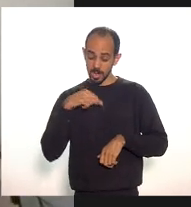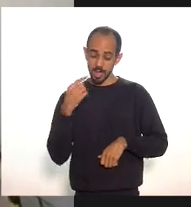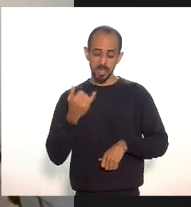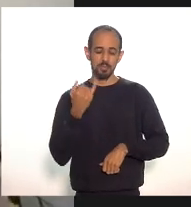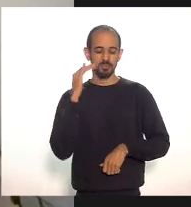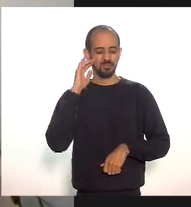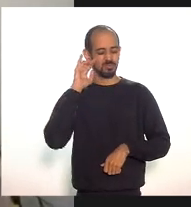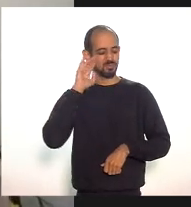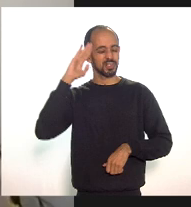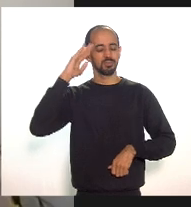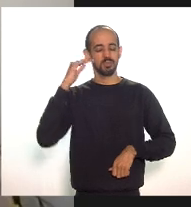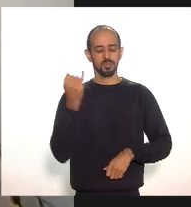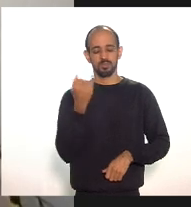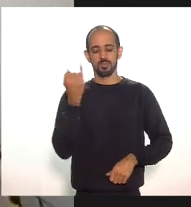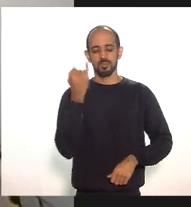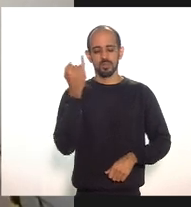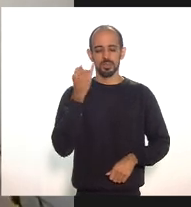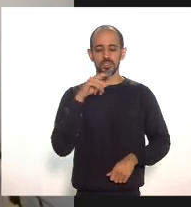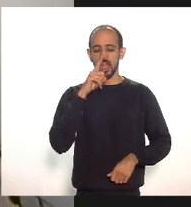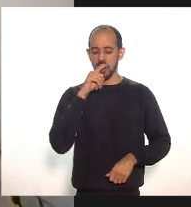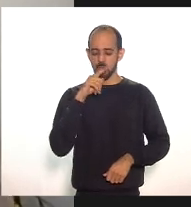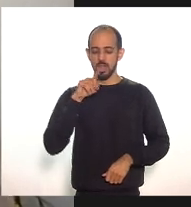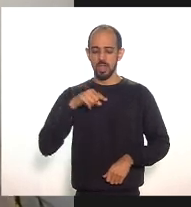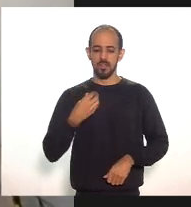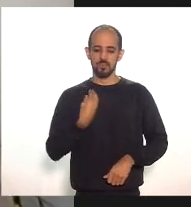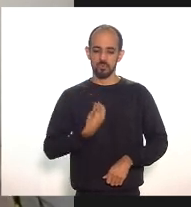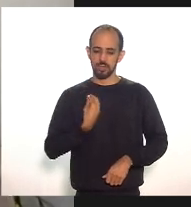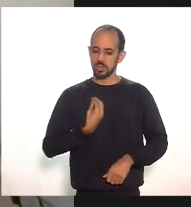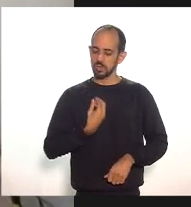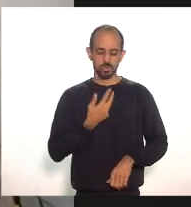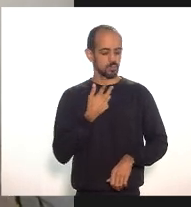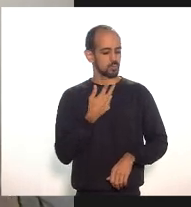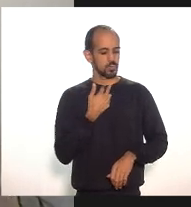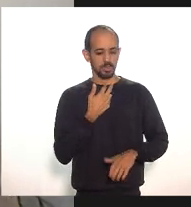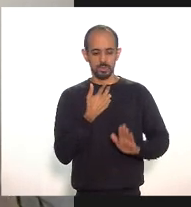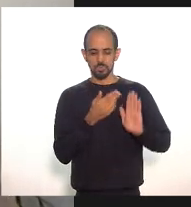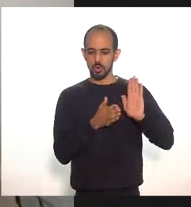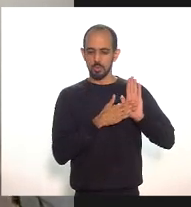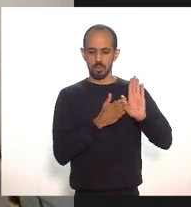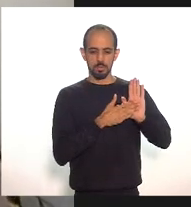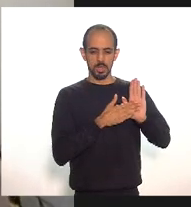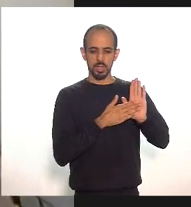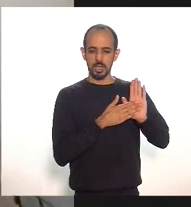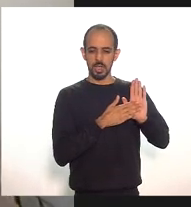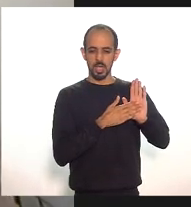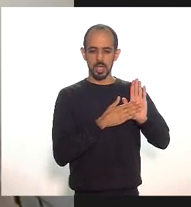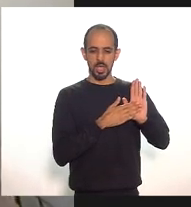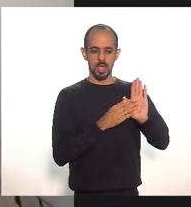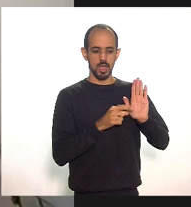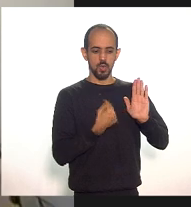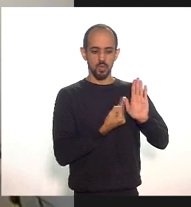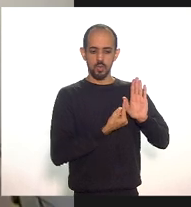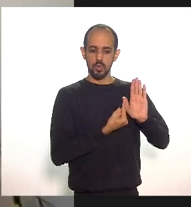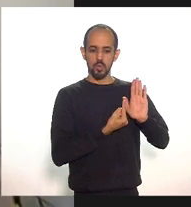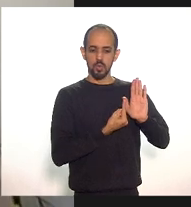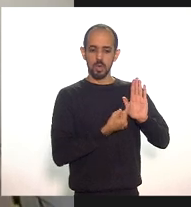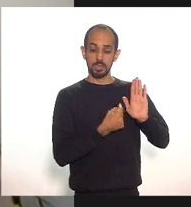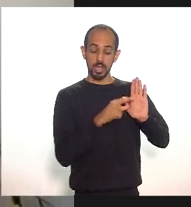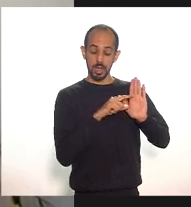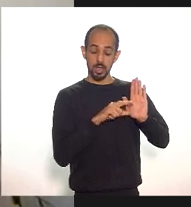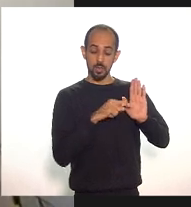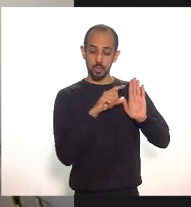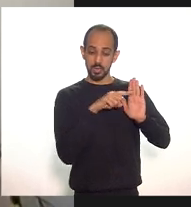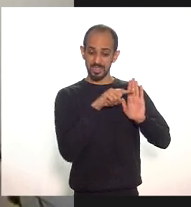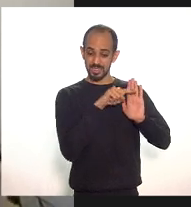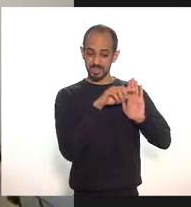água é vida não podemos nos comprometer com essa lógica que vende as